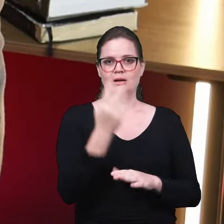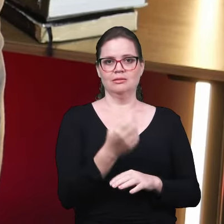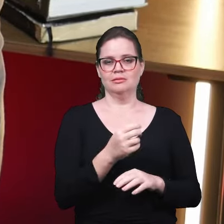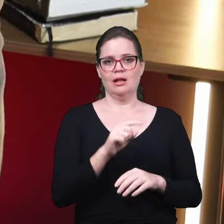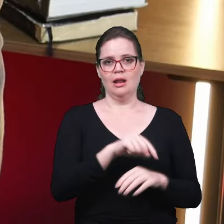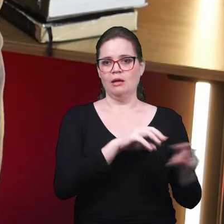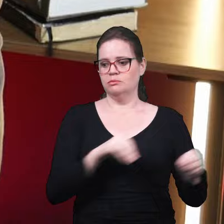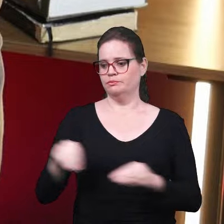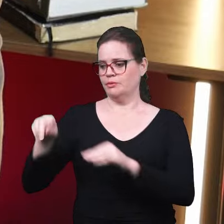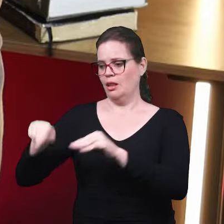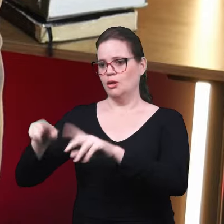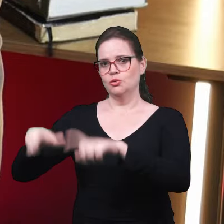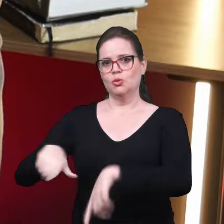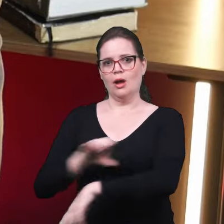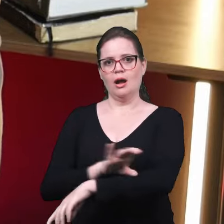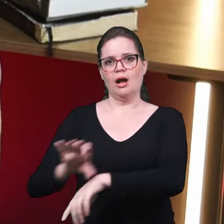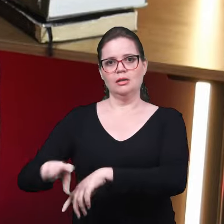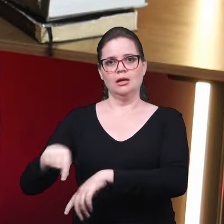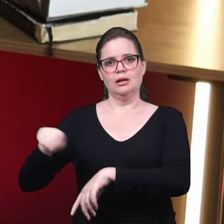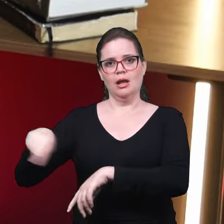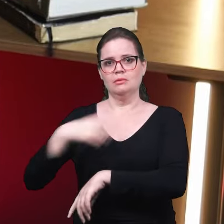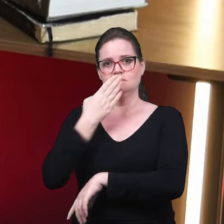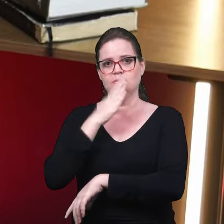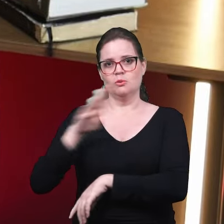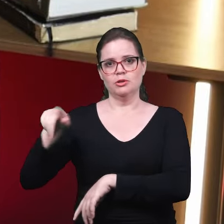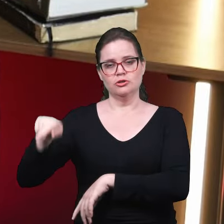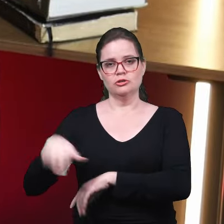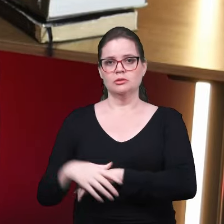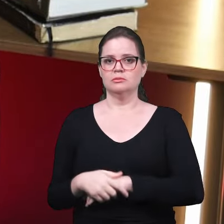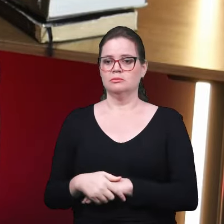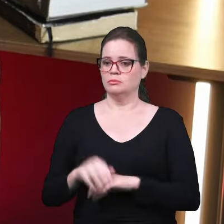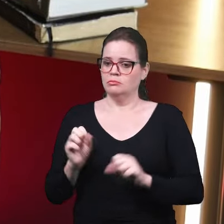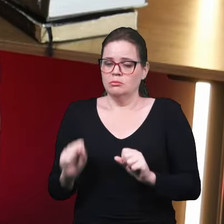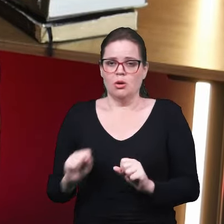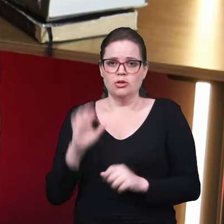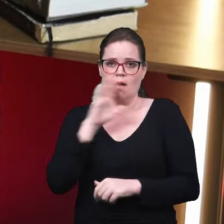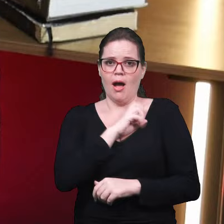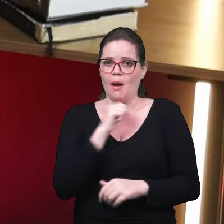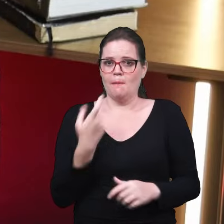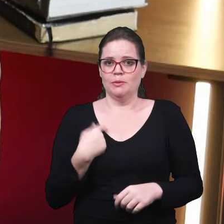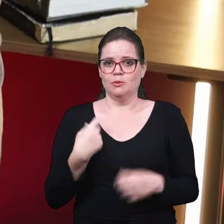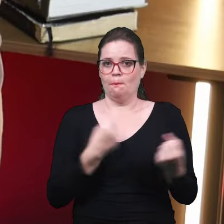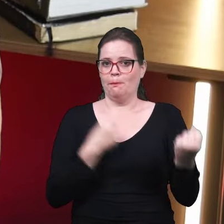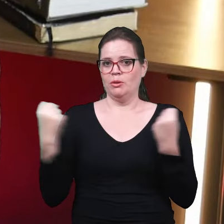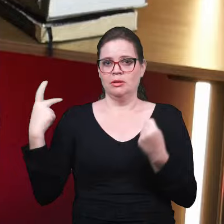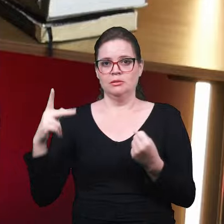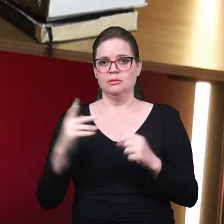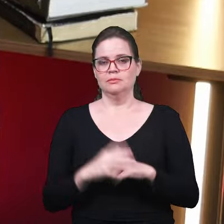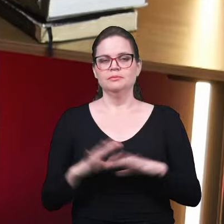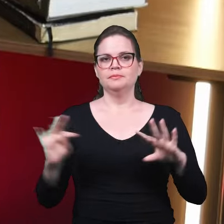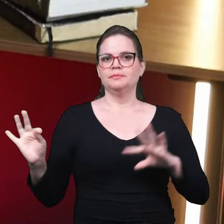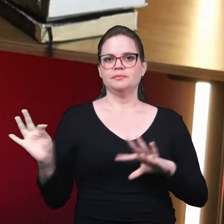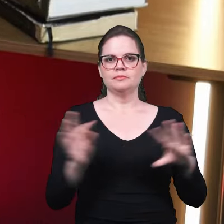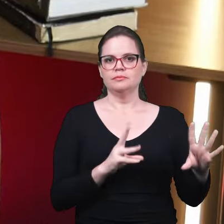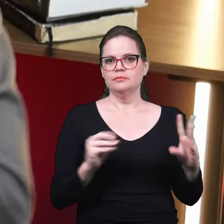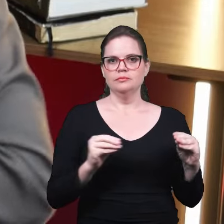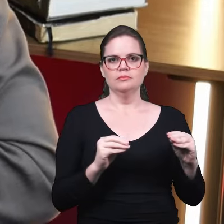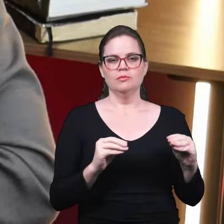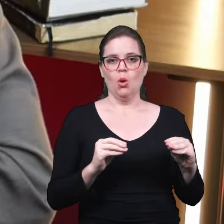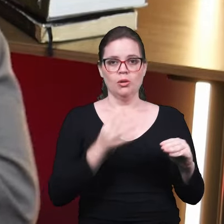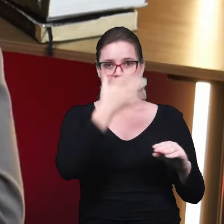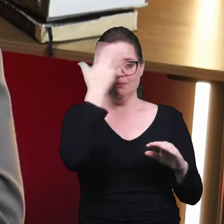terra prometida, a terra que foi prometida a Abraão, retirar todos os moradores que estavam